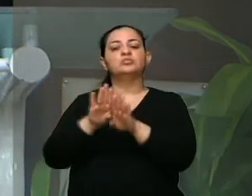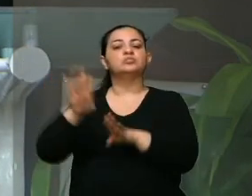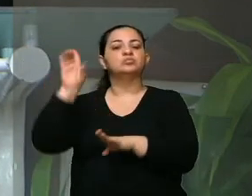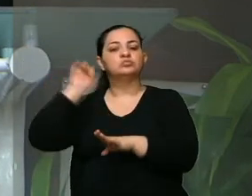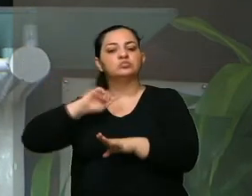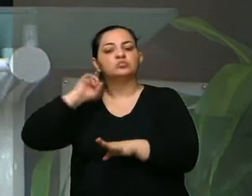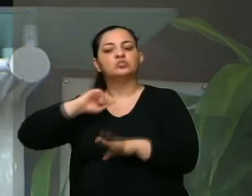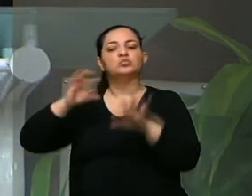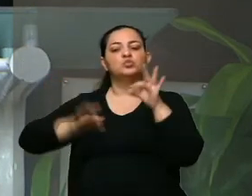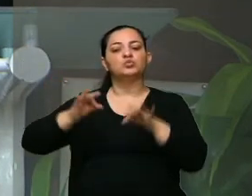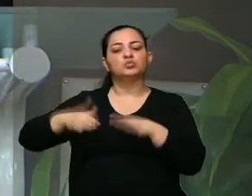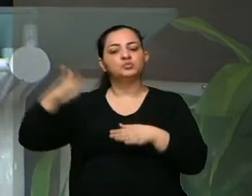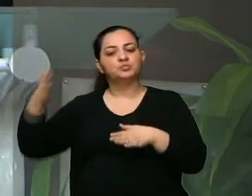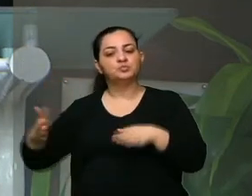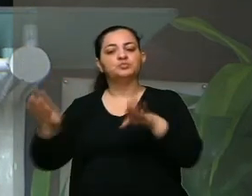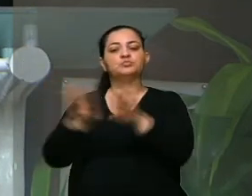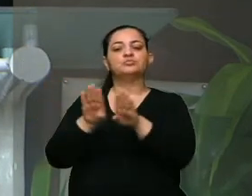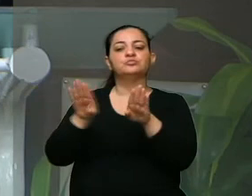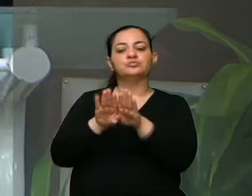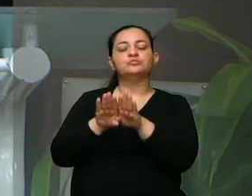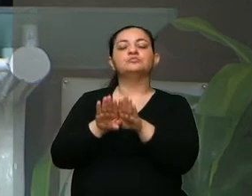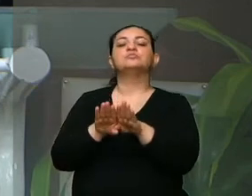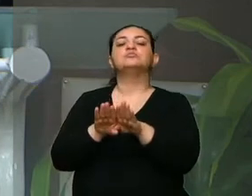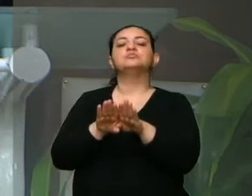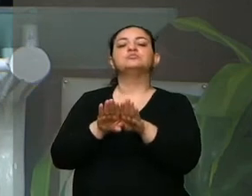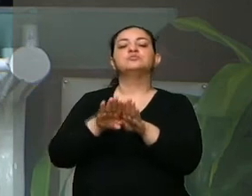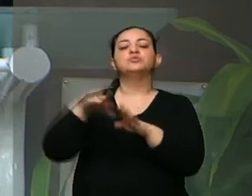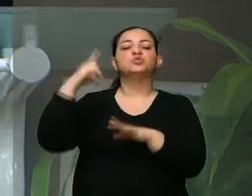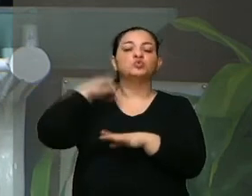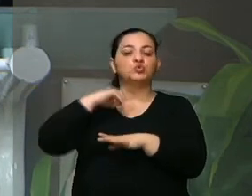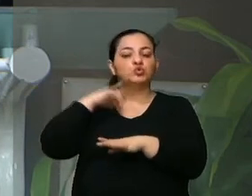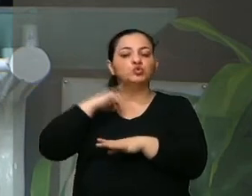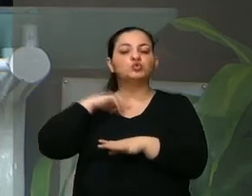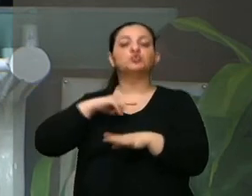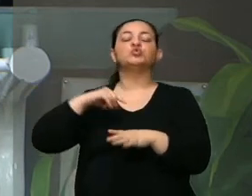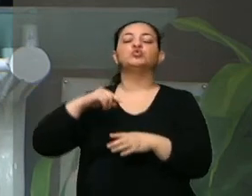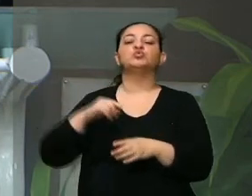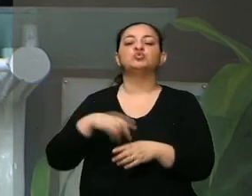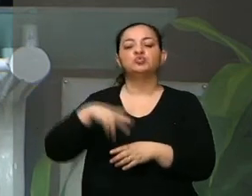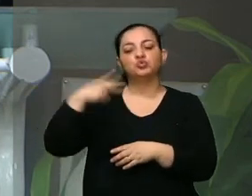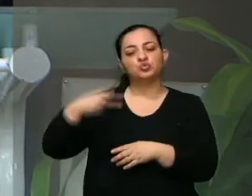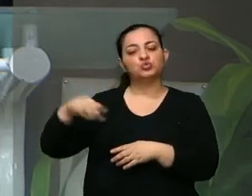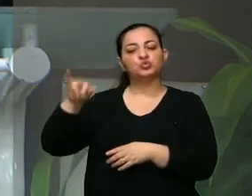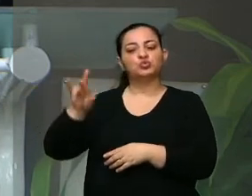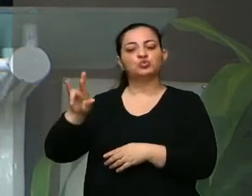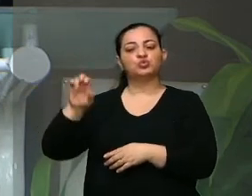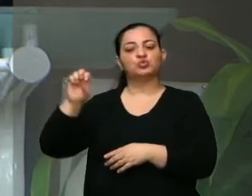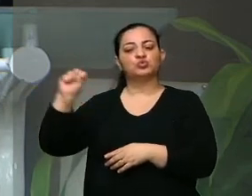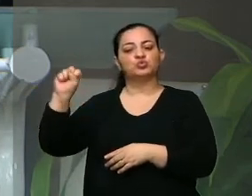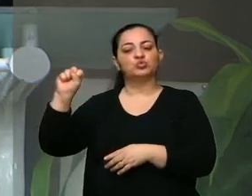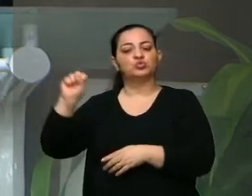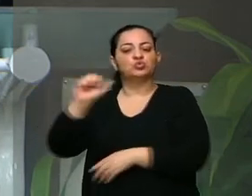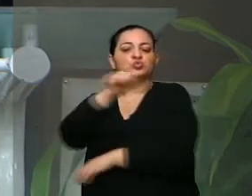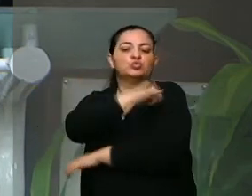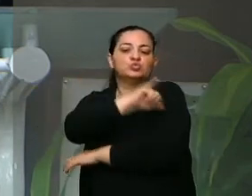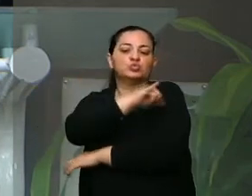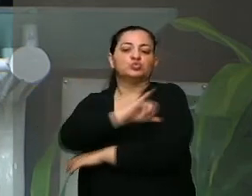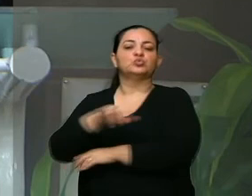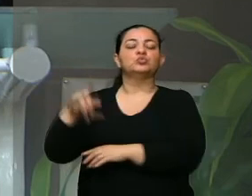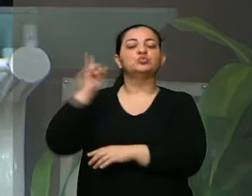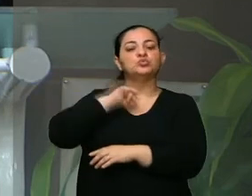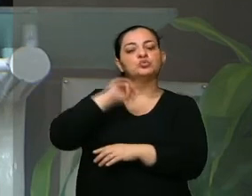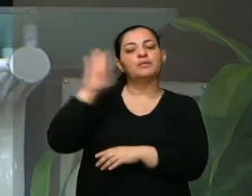juiz de fora parecido do rio doce goiás pires do do rio goiás